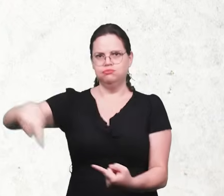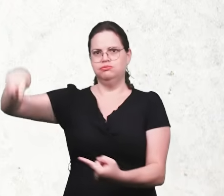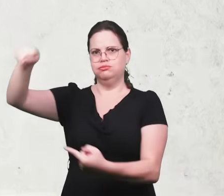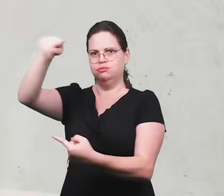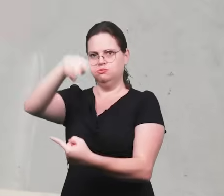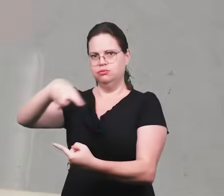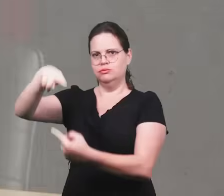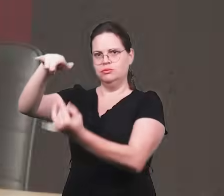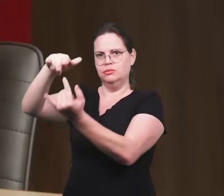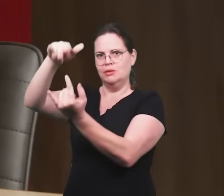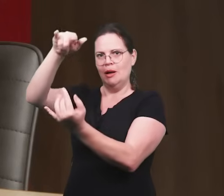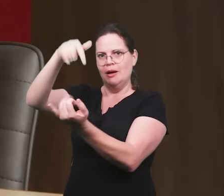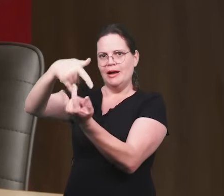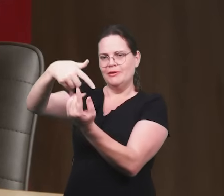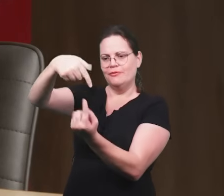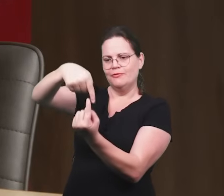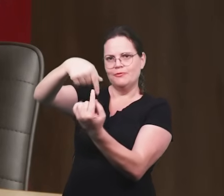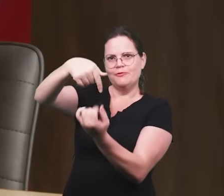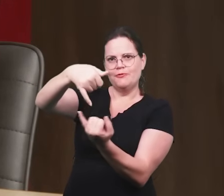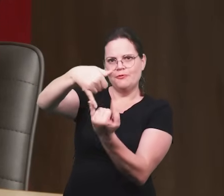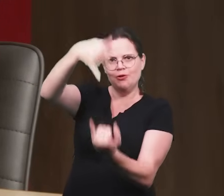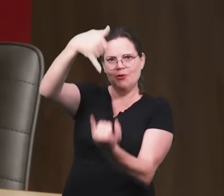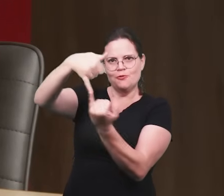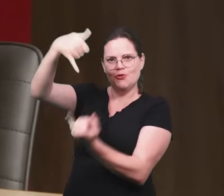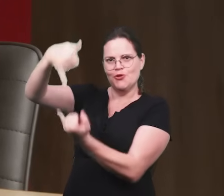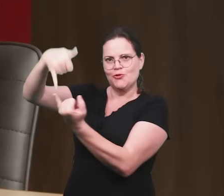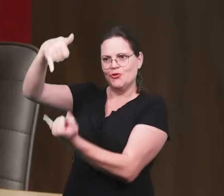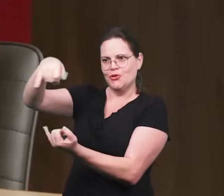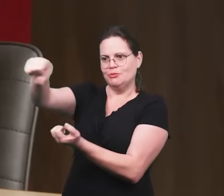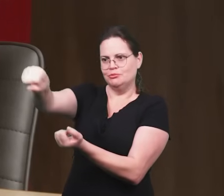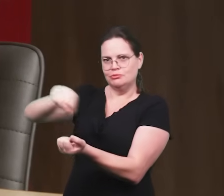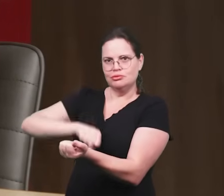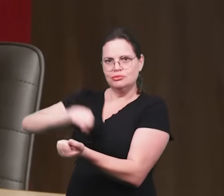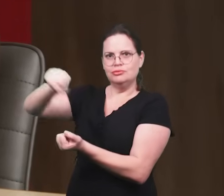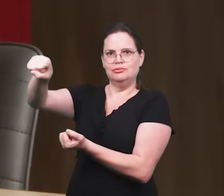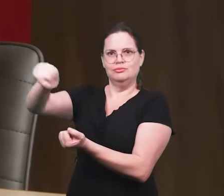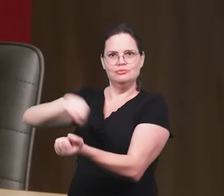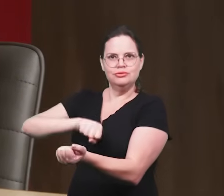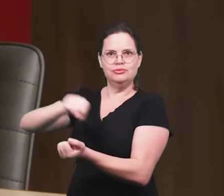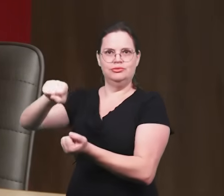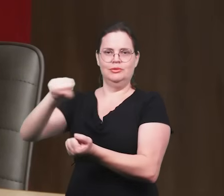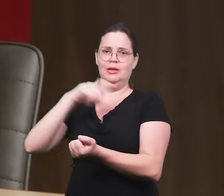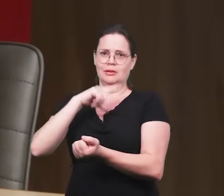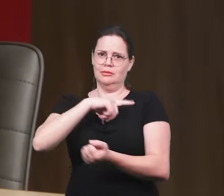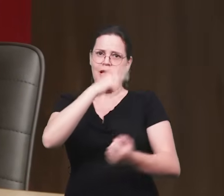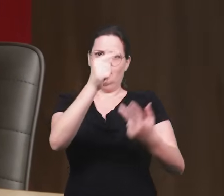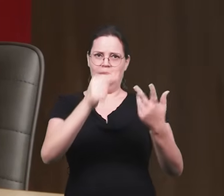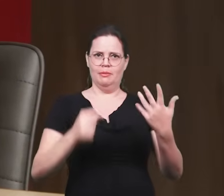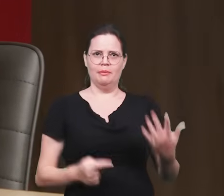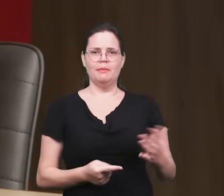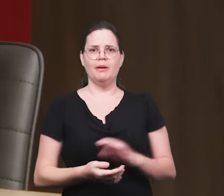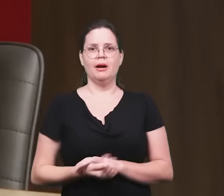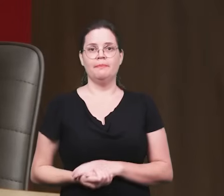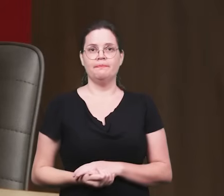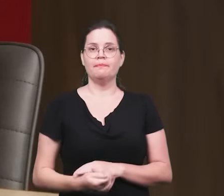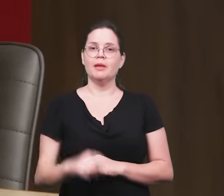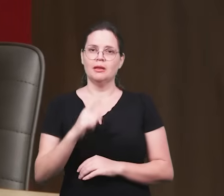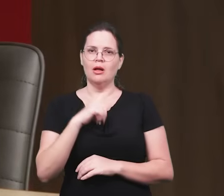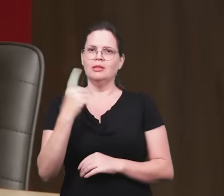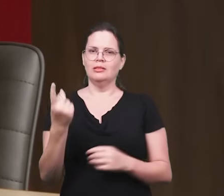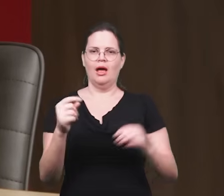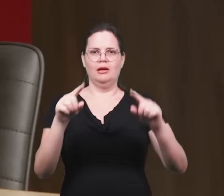forma. Então, existem tanto elas de forma circular, lá em Israel tem aquelas compridas, né, que vão colocando